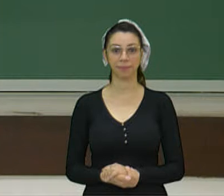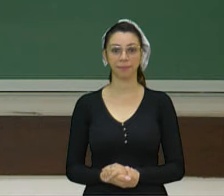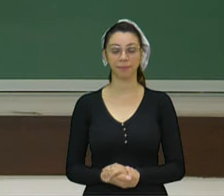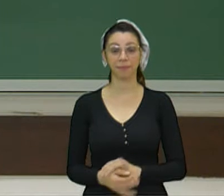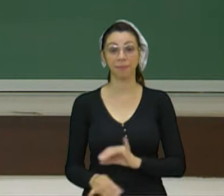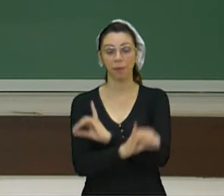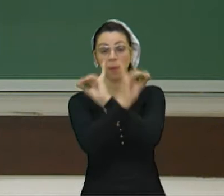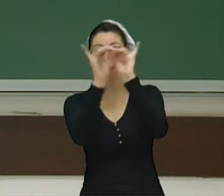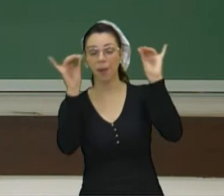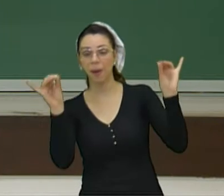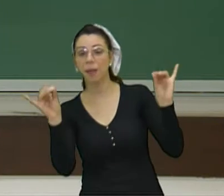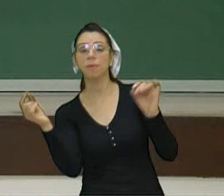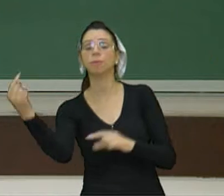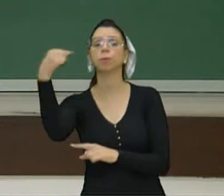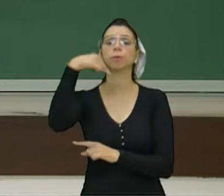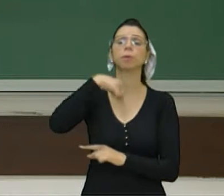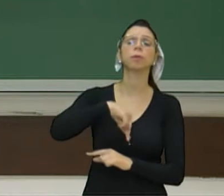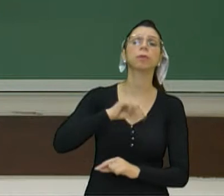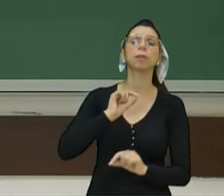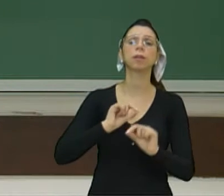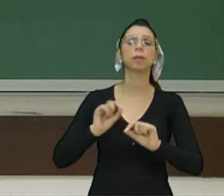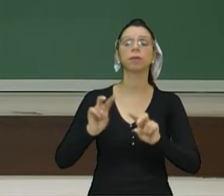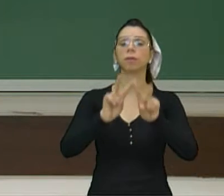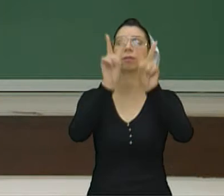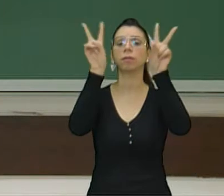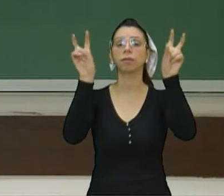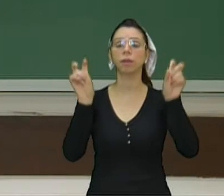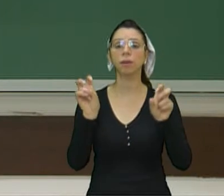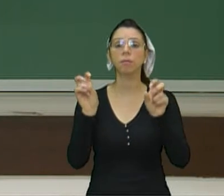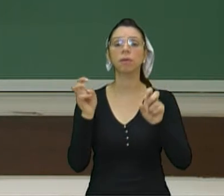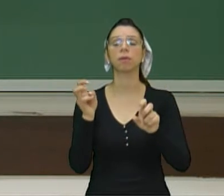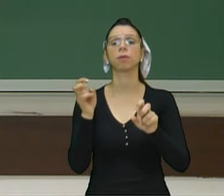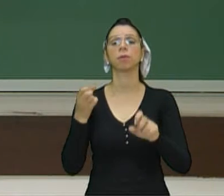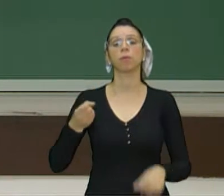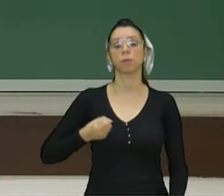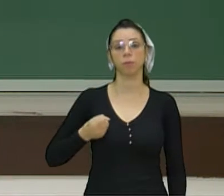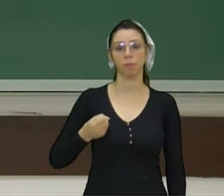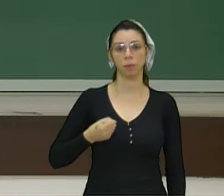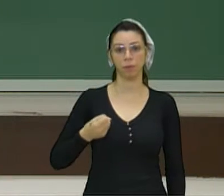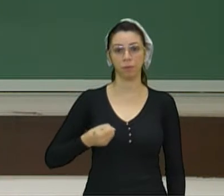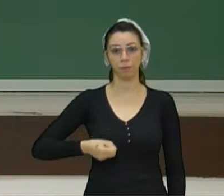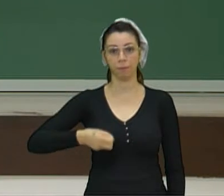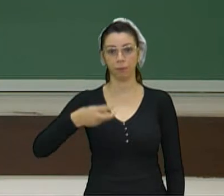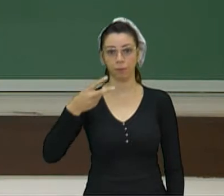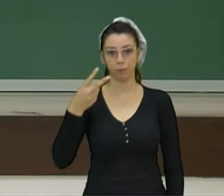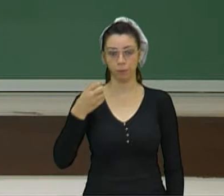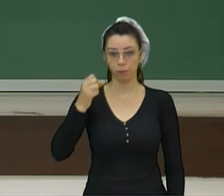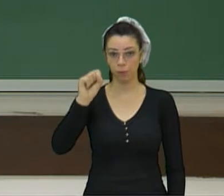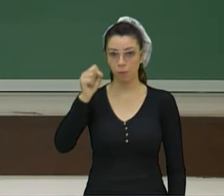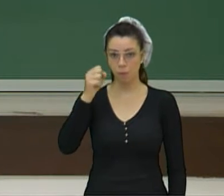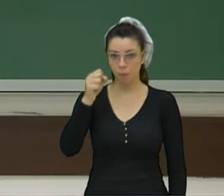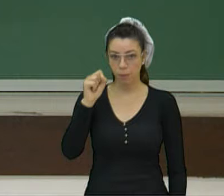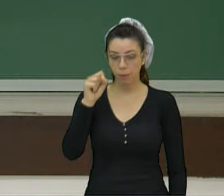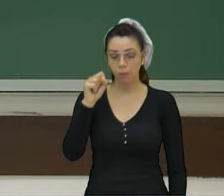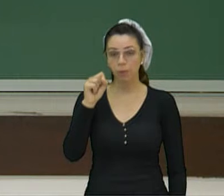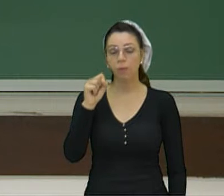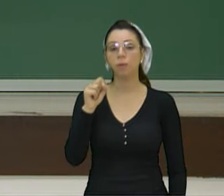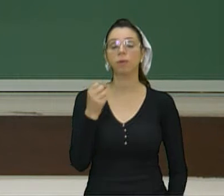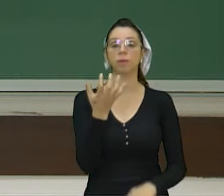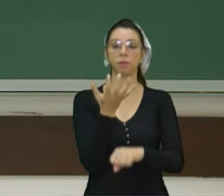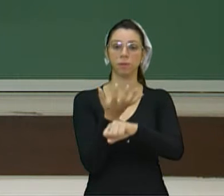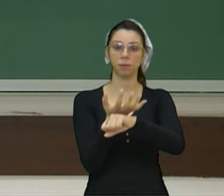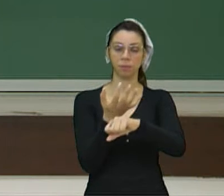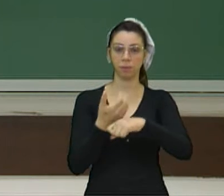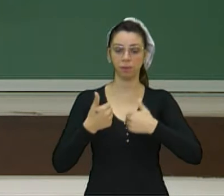Olá pessoal, estamos aqui hoje para trabalharmos com vocês a aula de número 28, Física. Meu nome é Dicley Henrique, sou